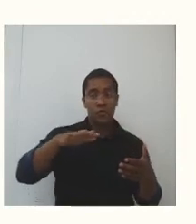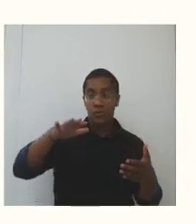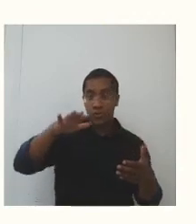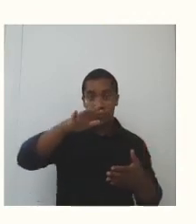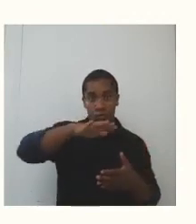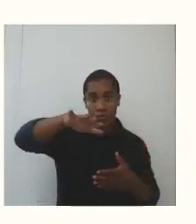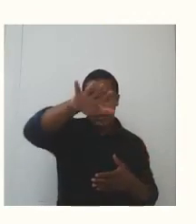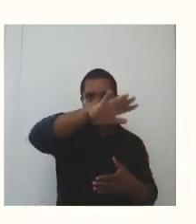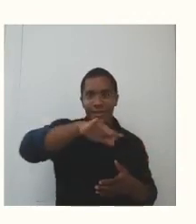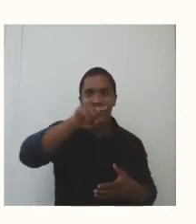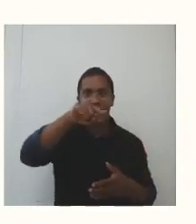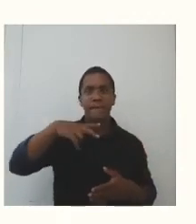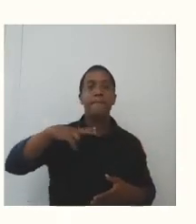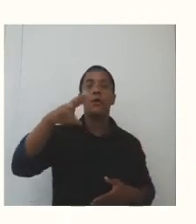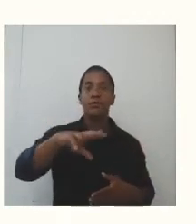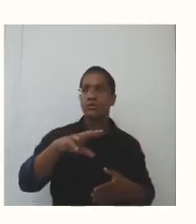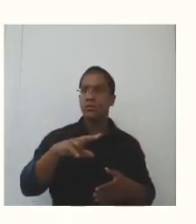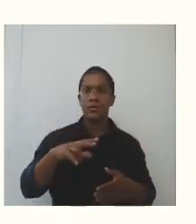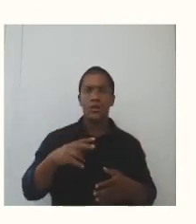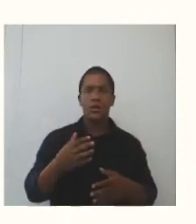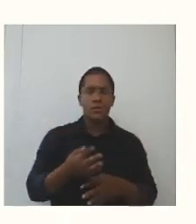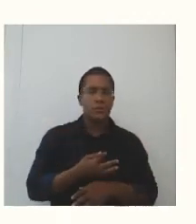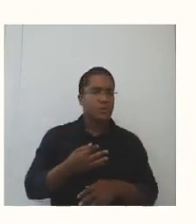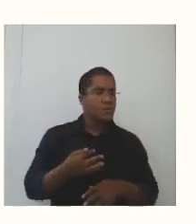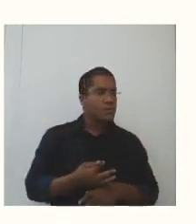não suporta a presença inglesa. Em